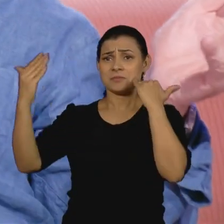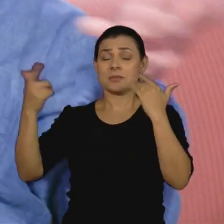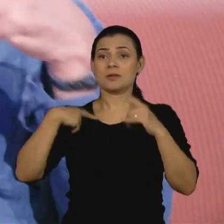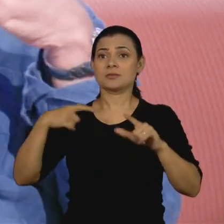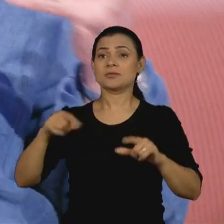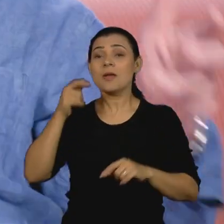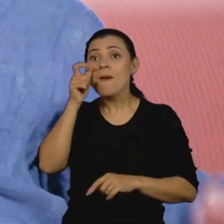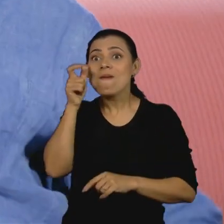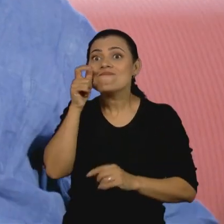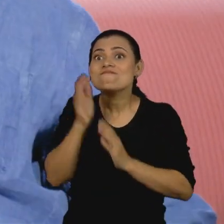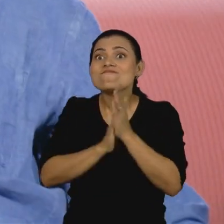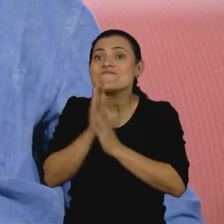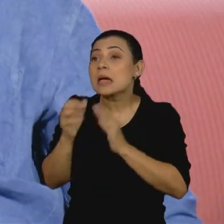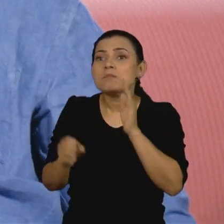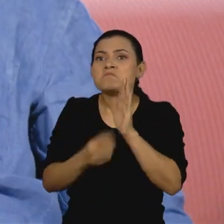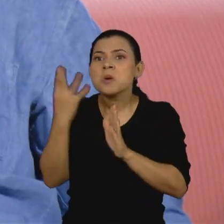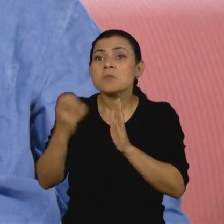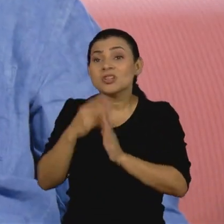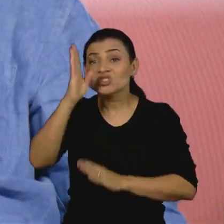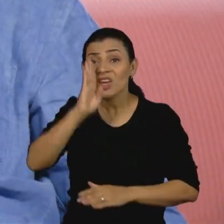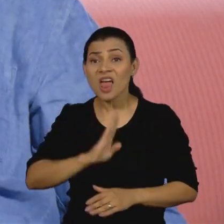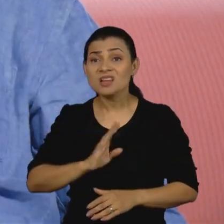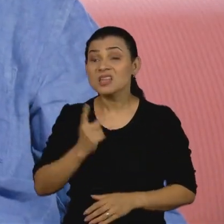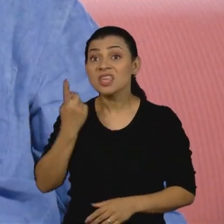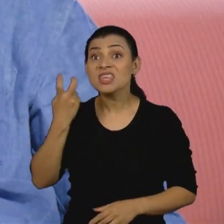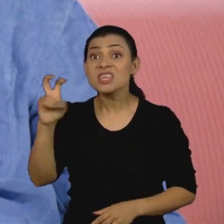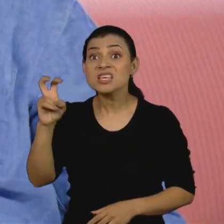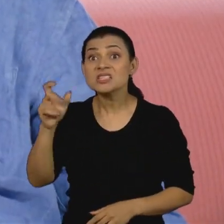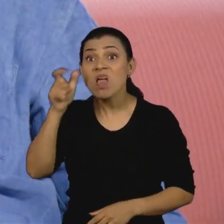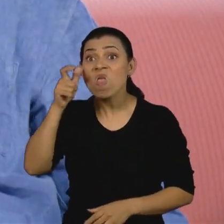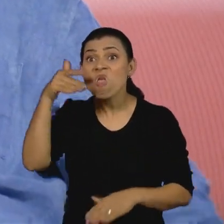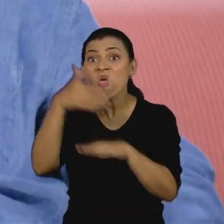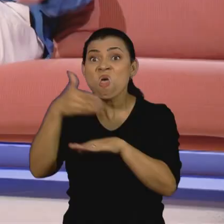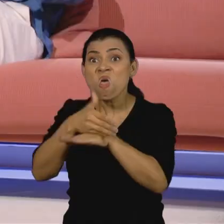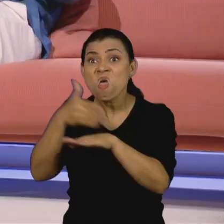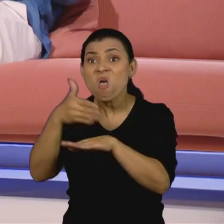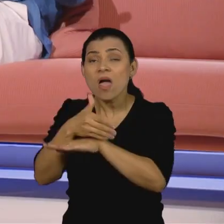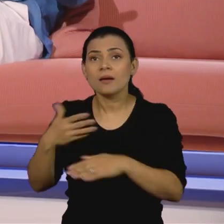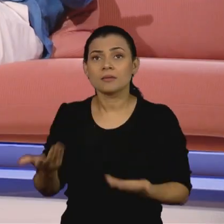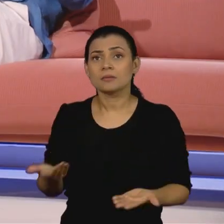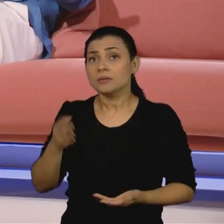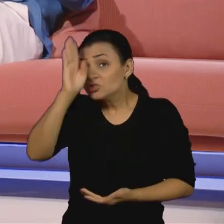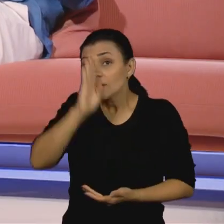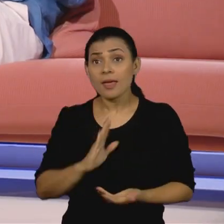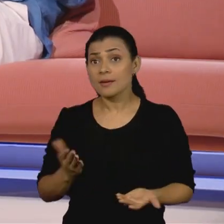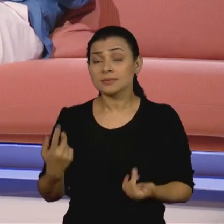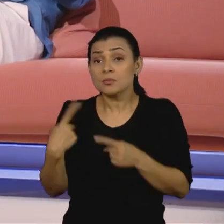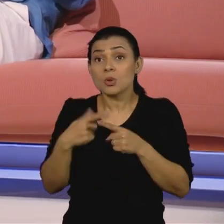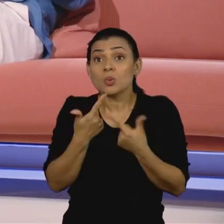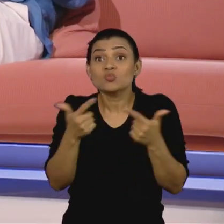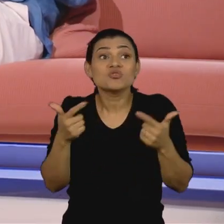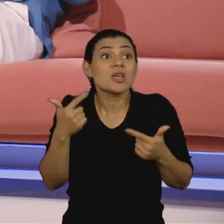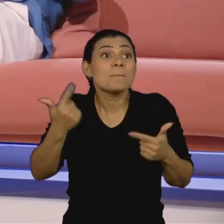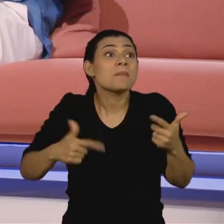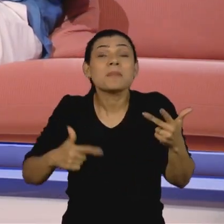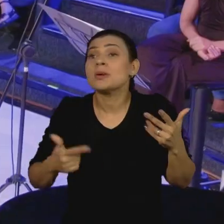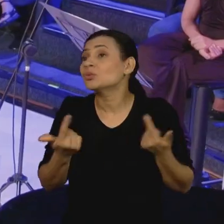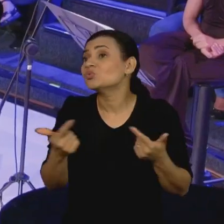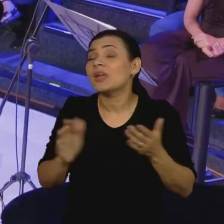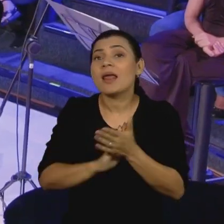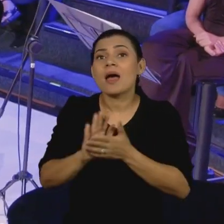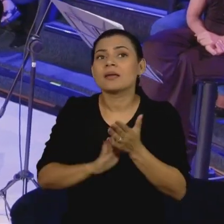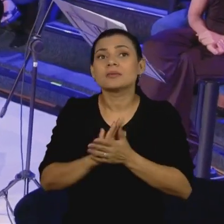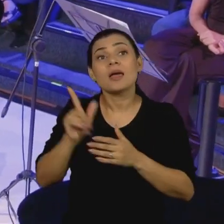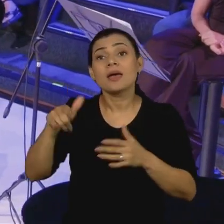assistia 15 vezes. Era de graça, não tinha outra coisa. A gente ia lá. Não, é teatro, por isso é legal. Era teatro grátis